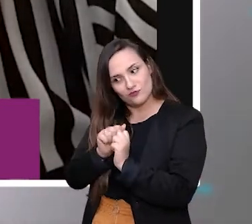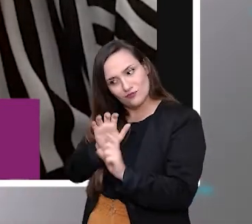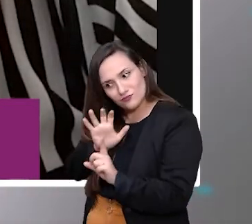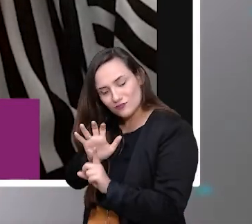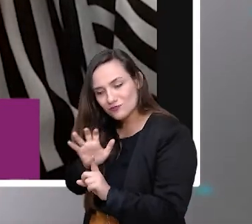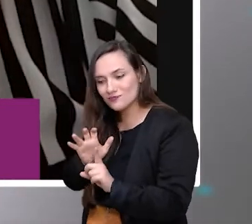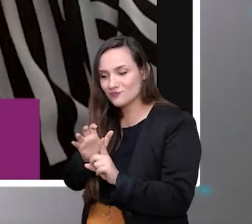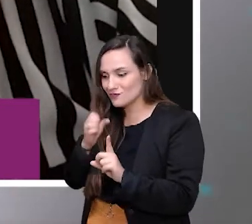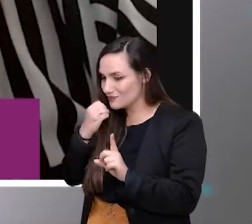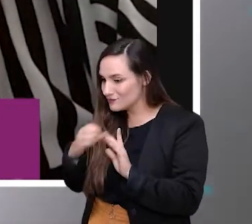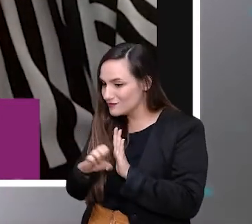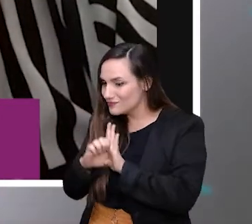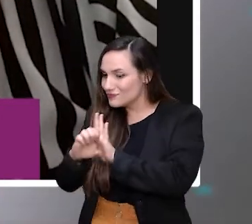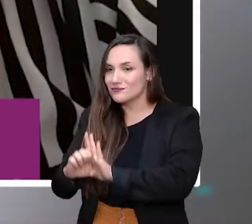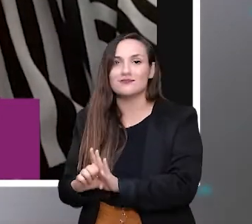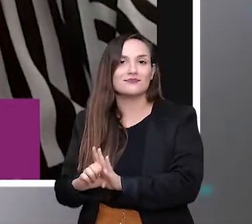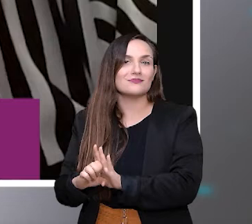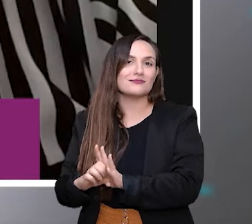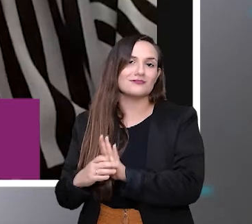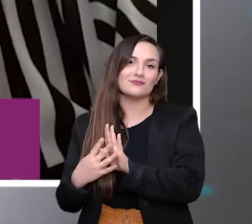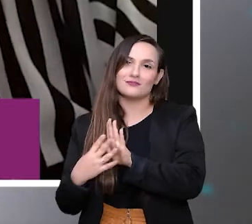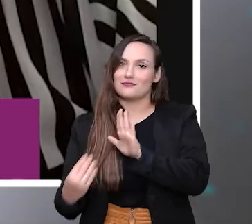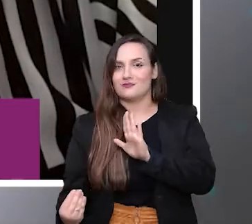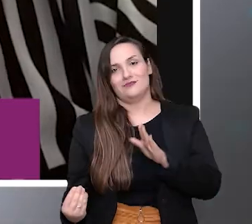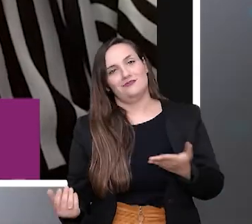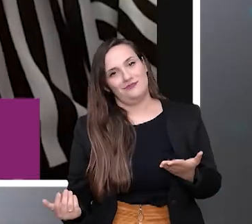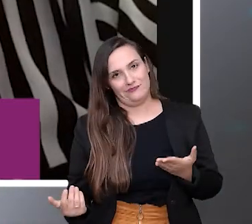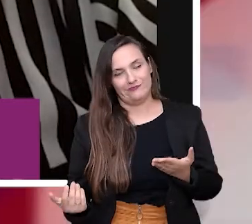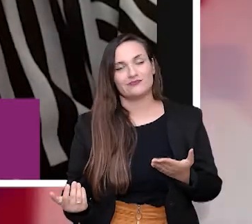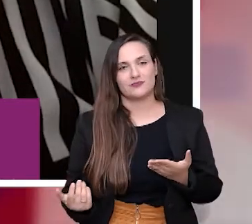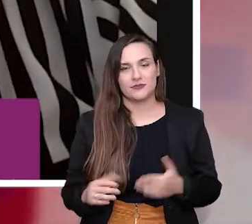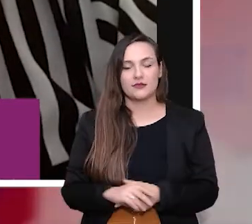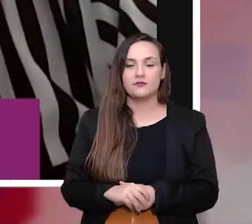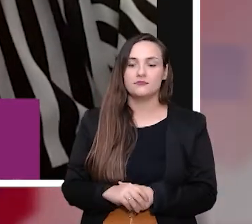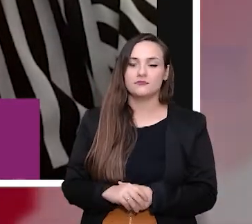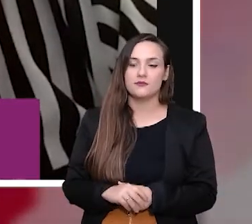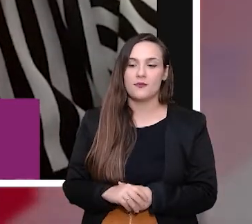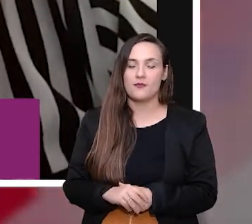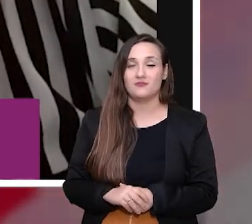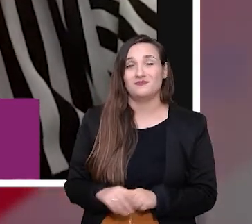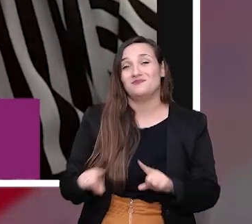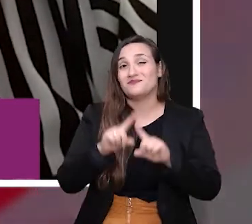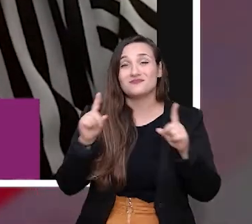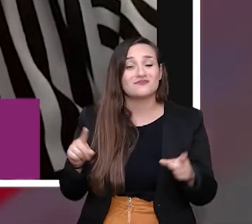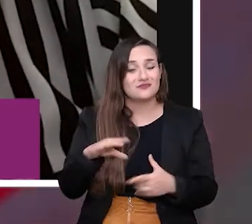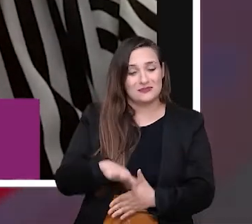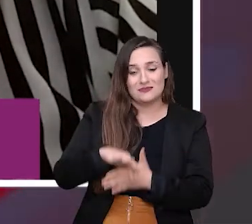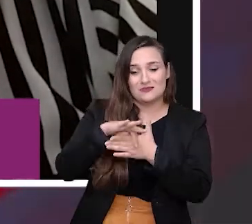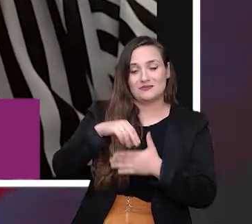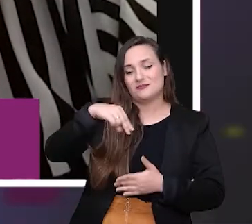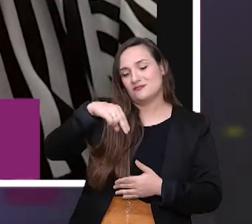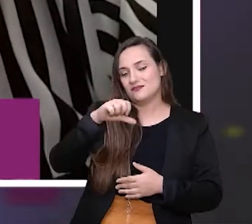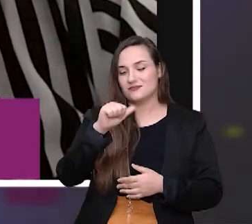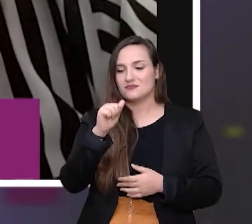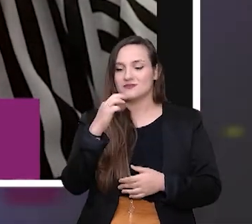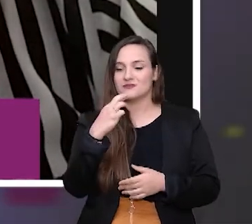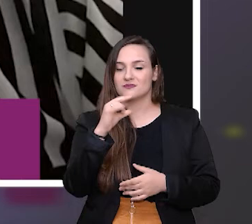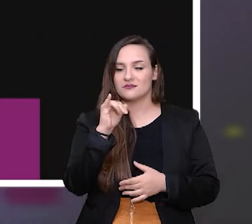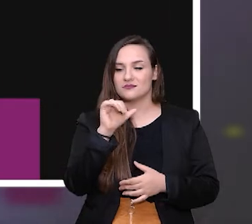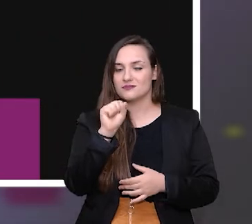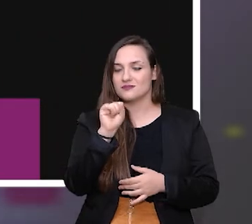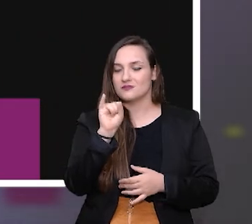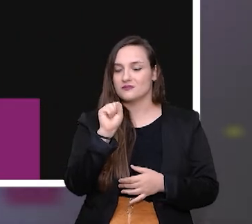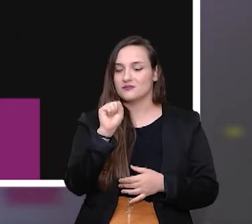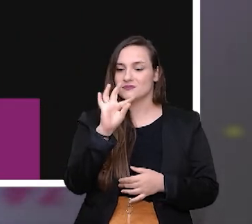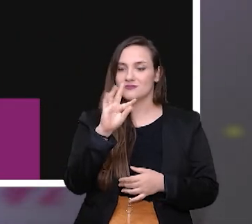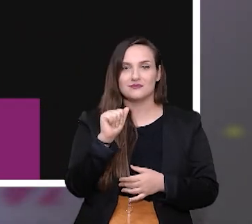que motiva. E o melhor jeito de fazer isso é dar o exemplo, né? E o líder narcisista, provavelmente, ele vai